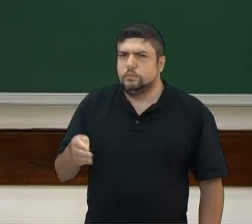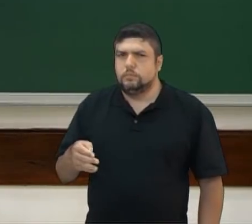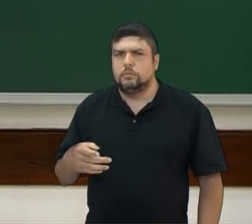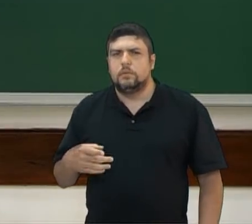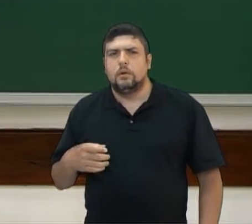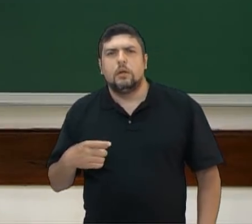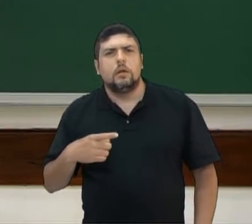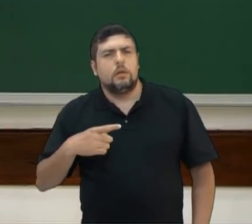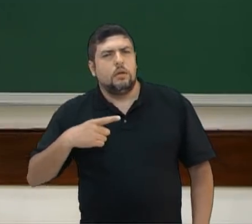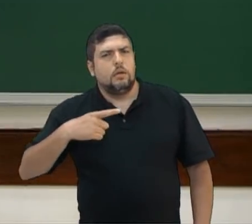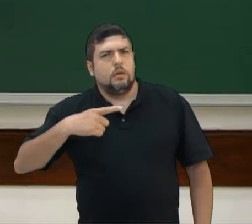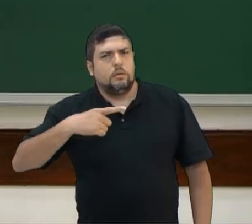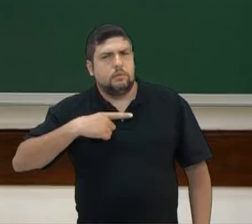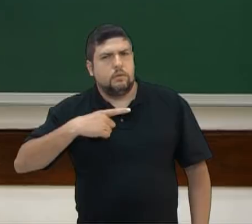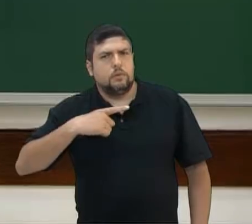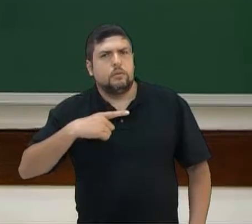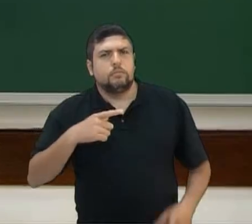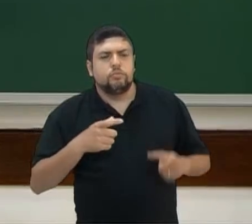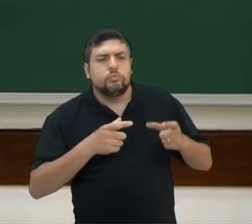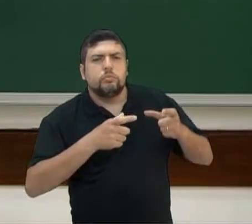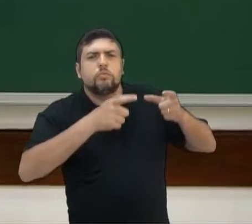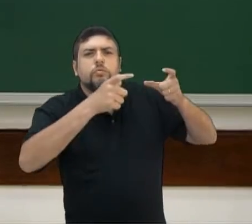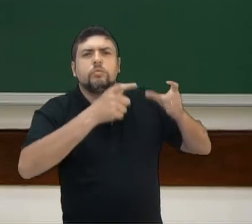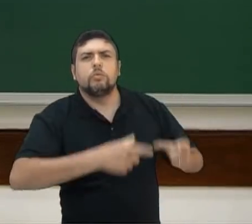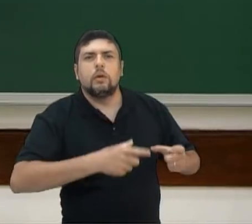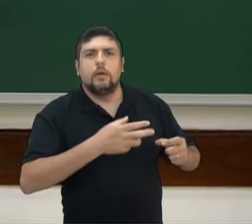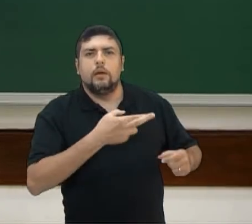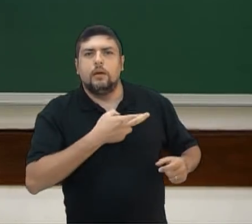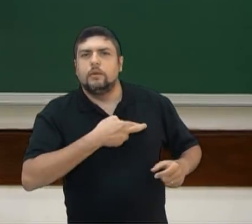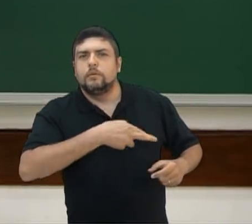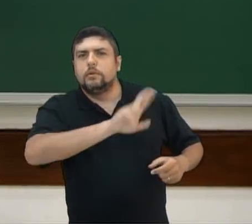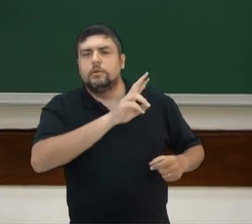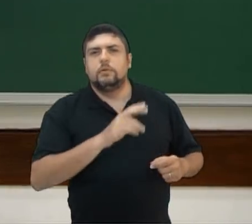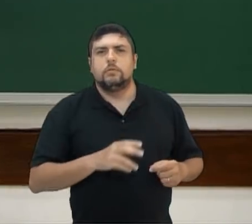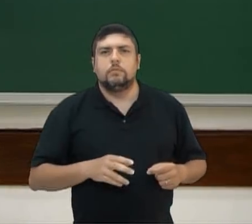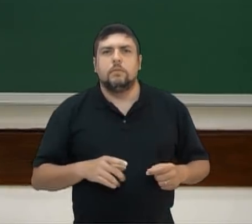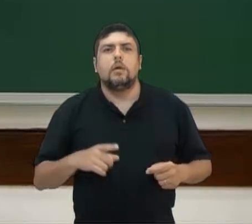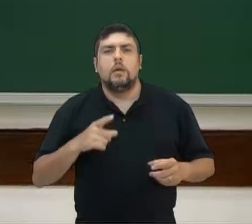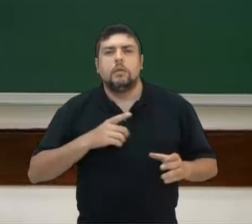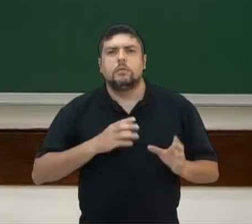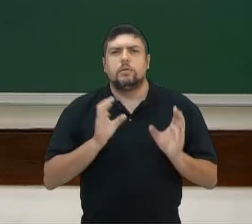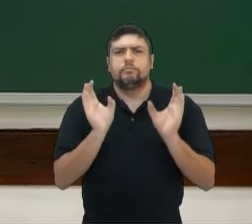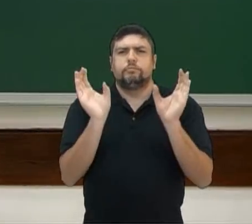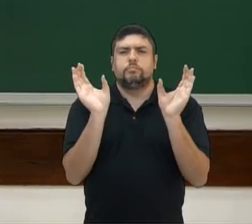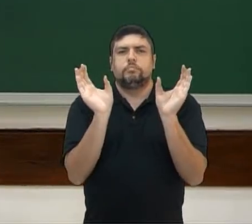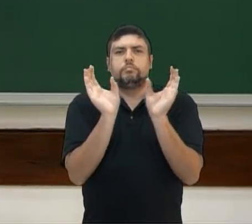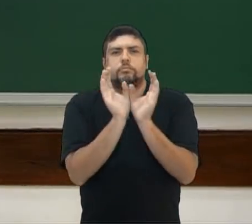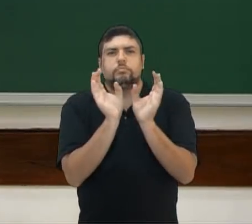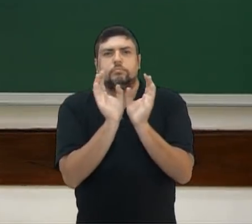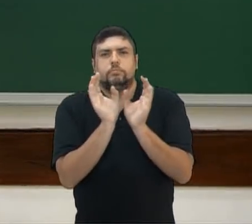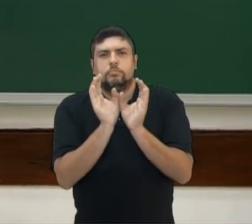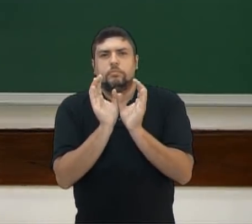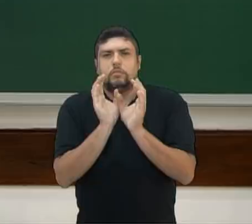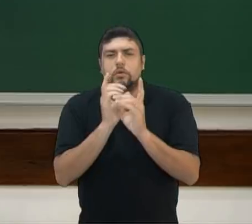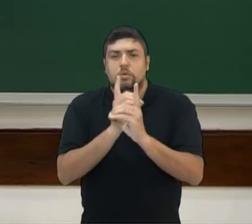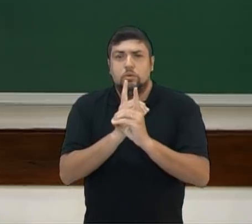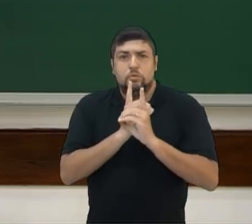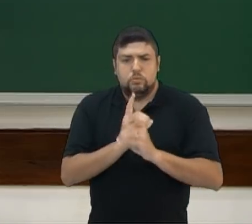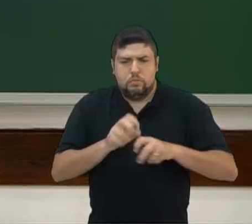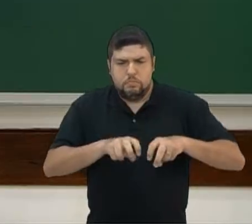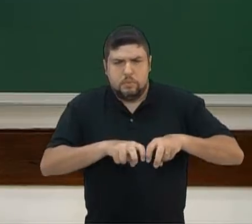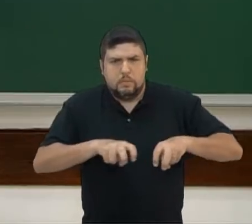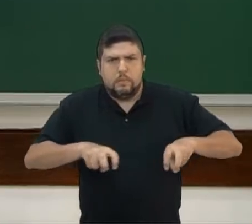vários momentos nos lugares sagrados cristãos. Desde a Santa Ceia, porque os discípulos de Jesus eram